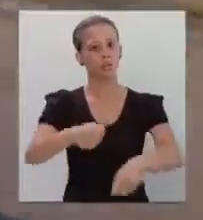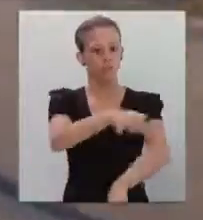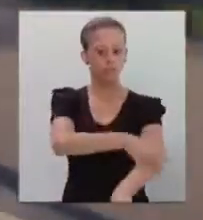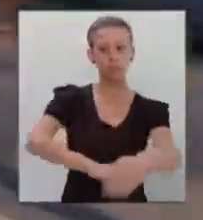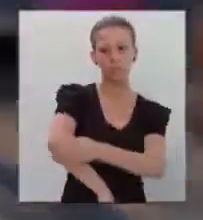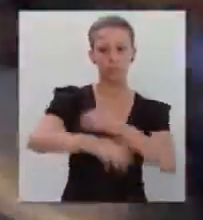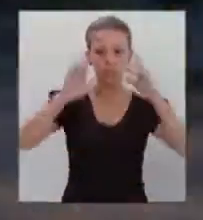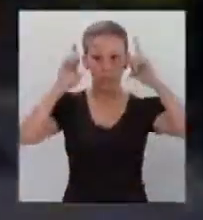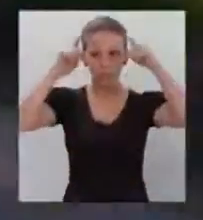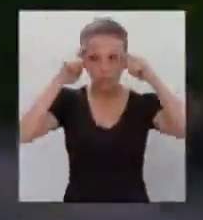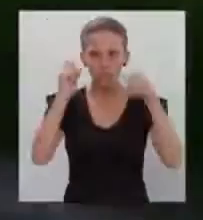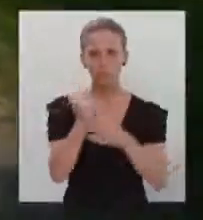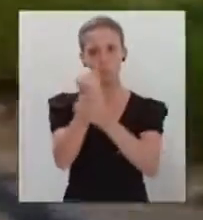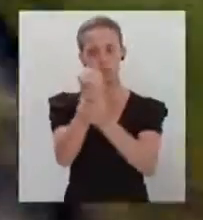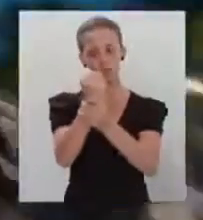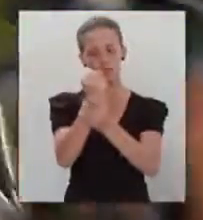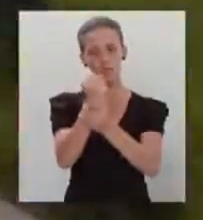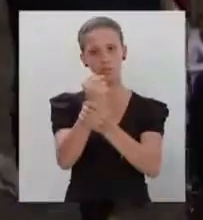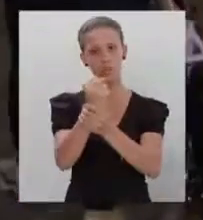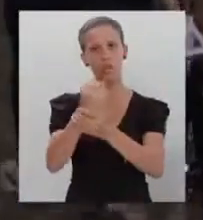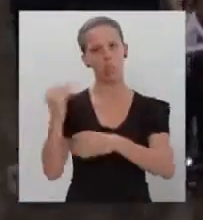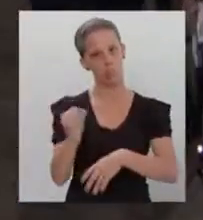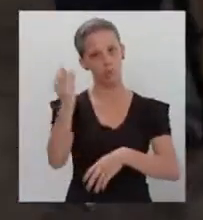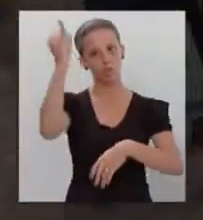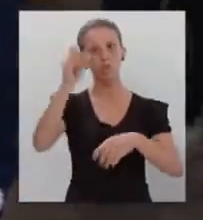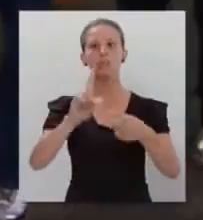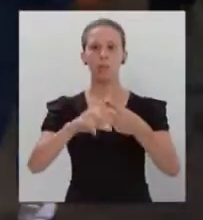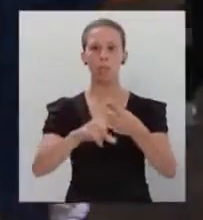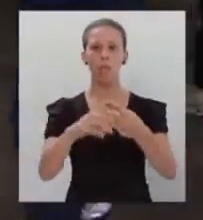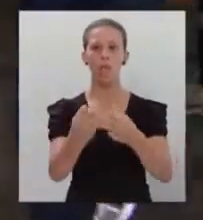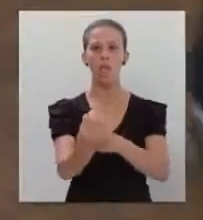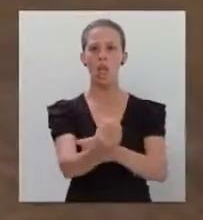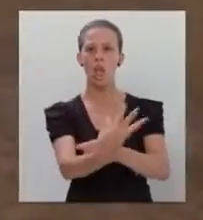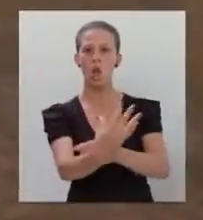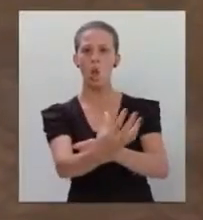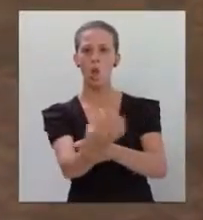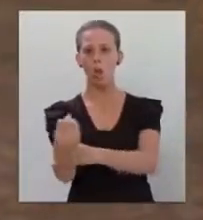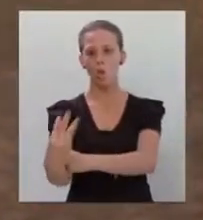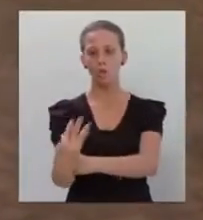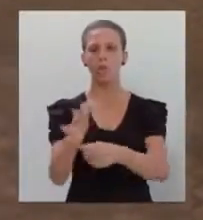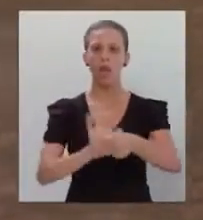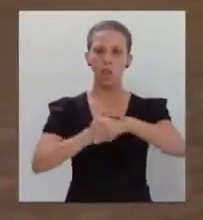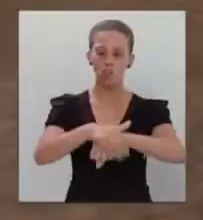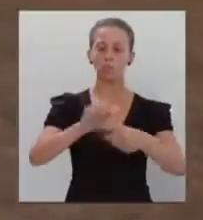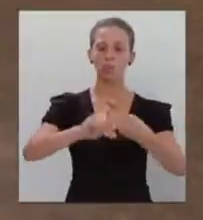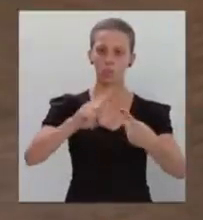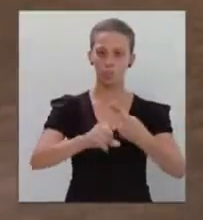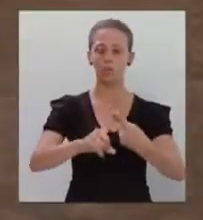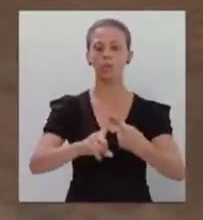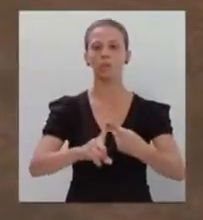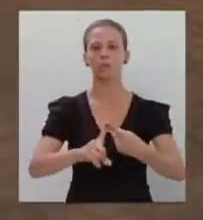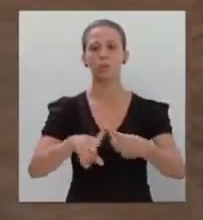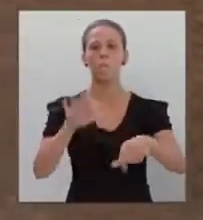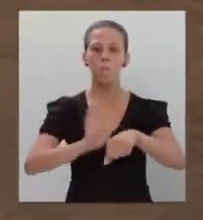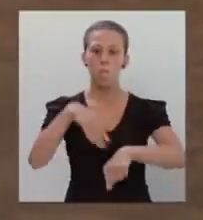segurança, principalmente os retrorefletores, que são aqueles equipamentos que refletem a luz, né, dos carros durante a noite, que é o período